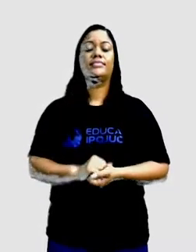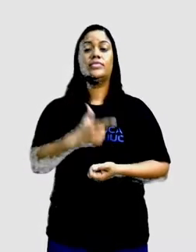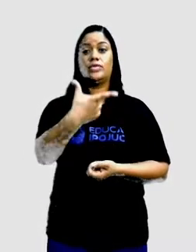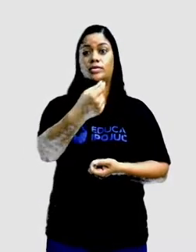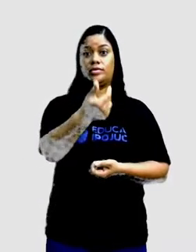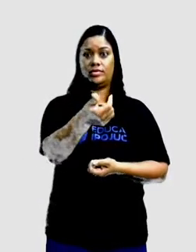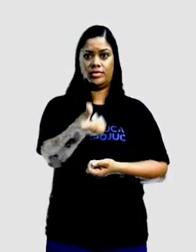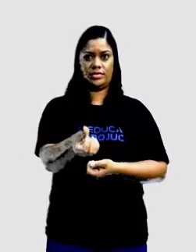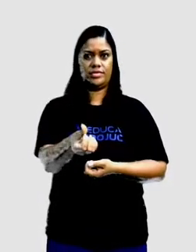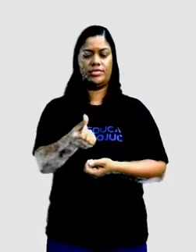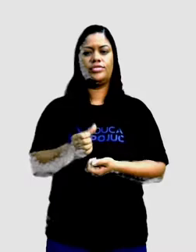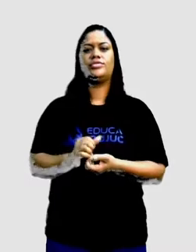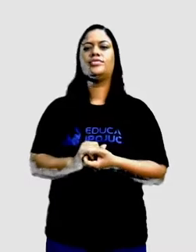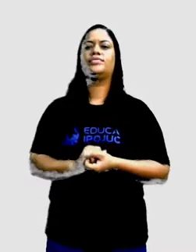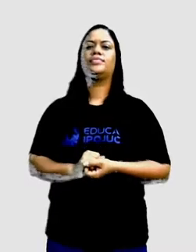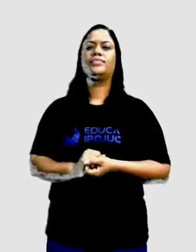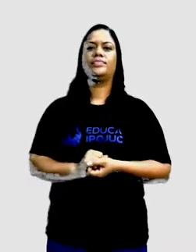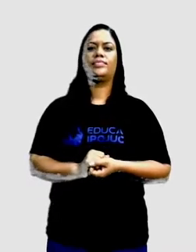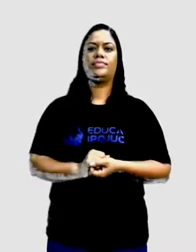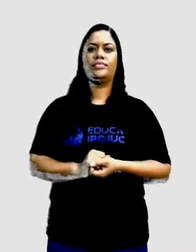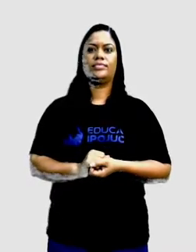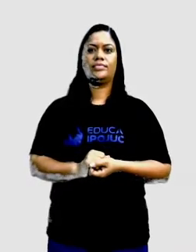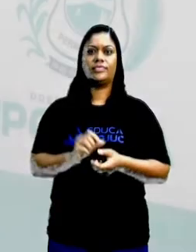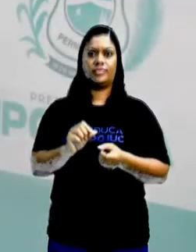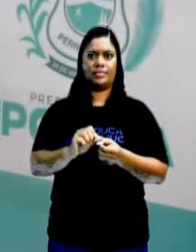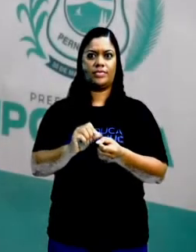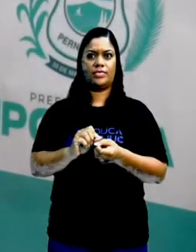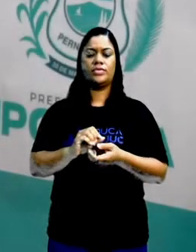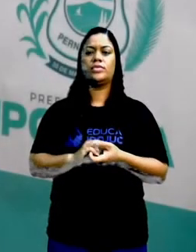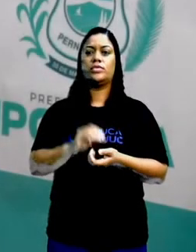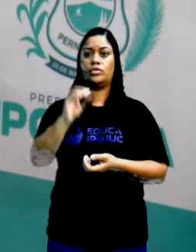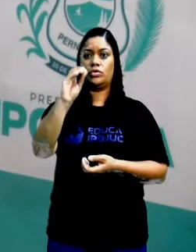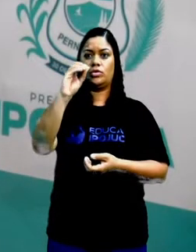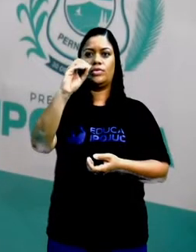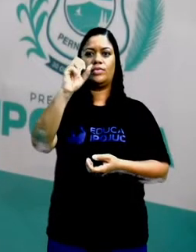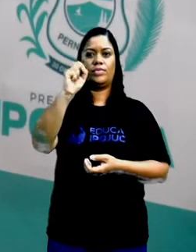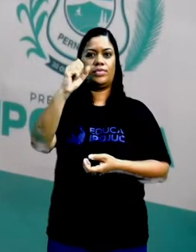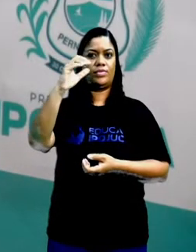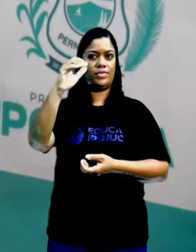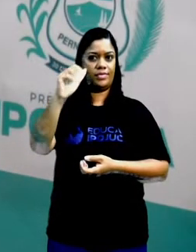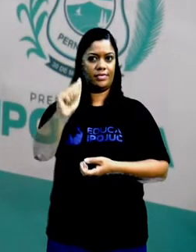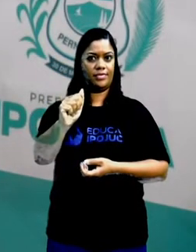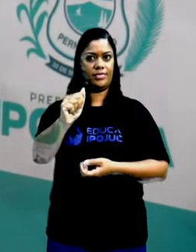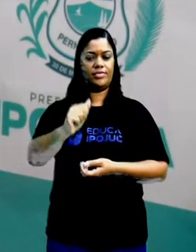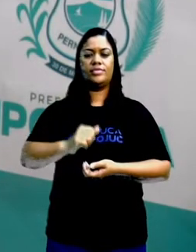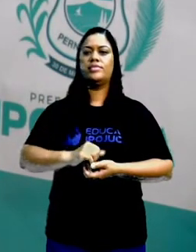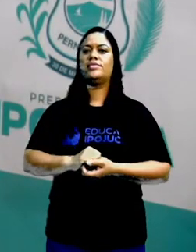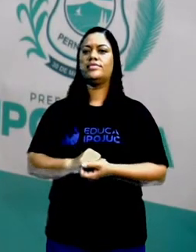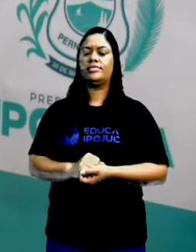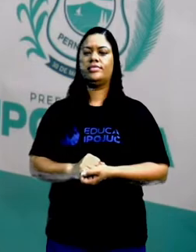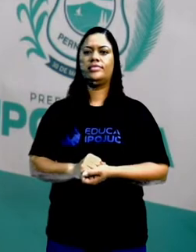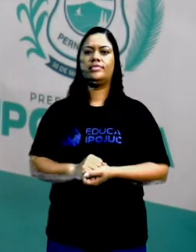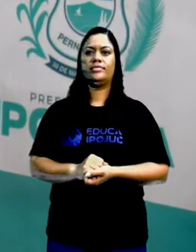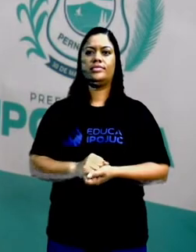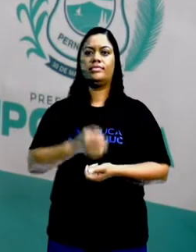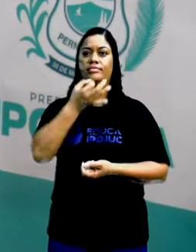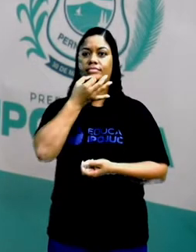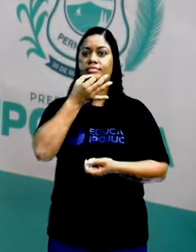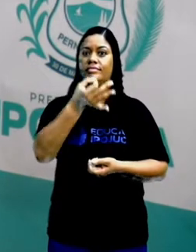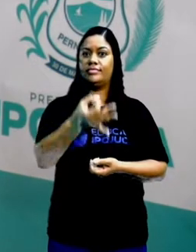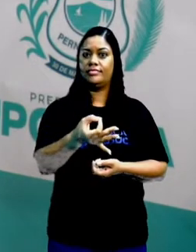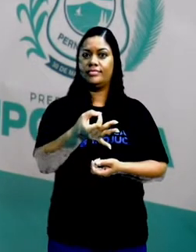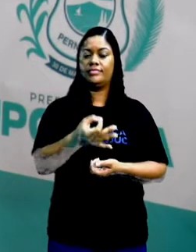2016 ela participou do Oscar né onde ela ia o ar da